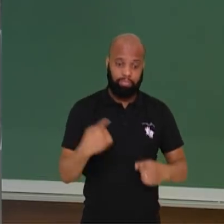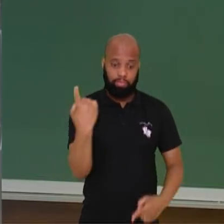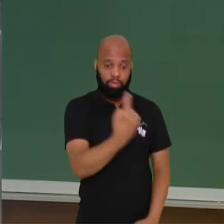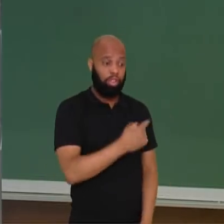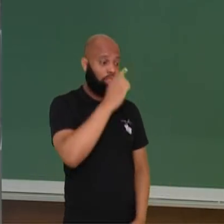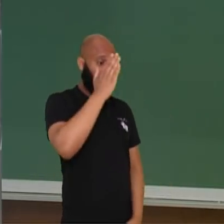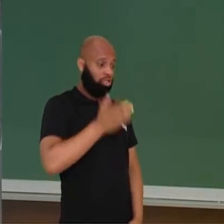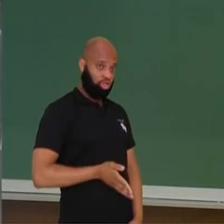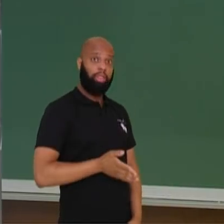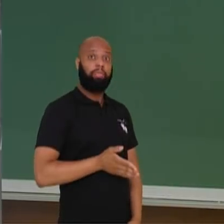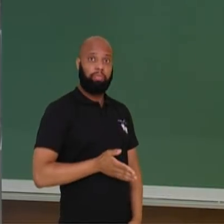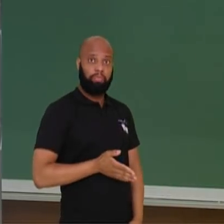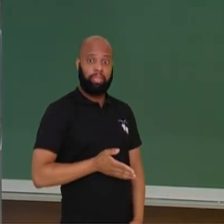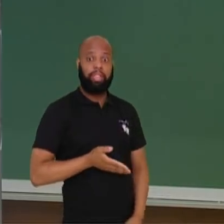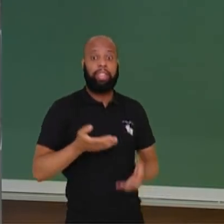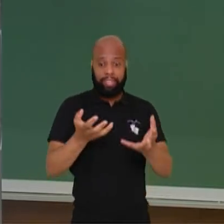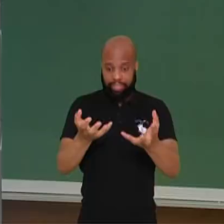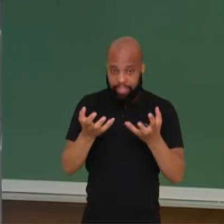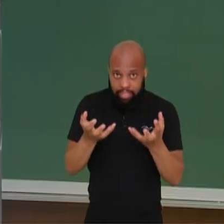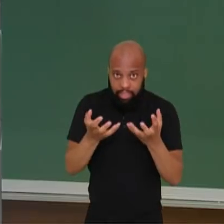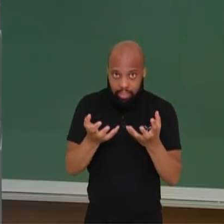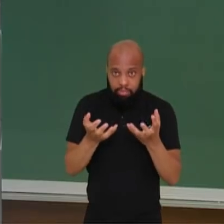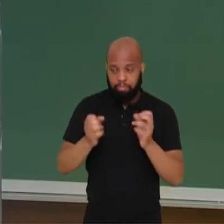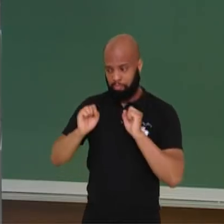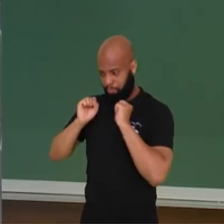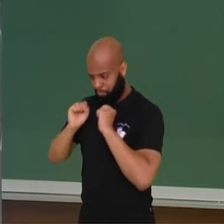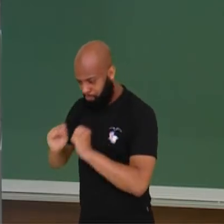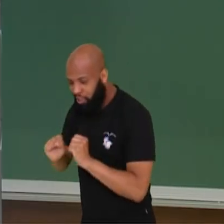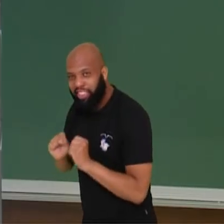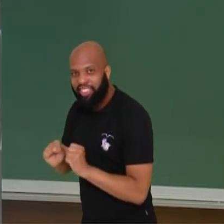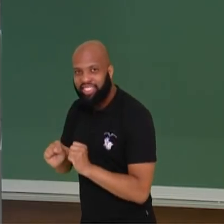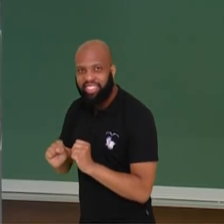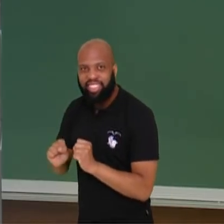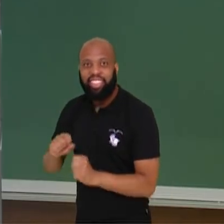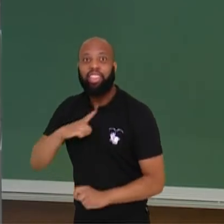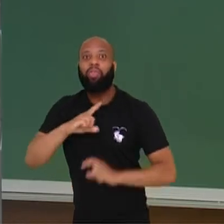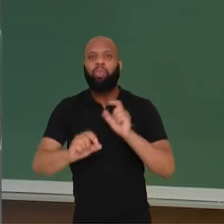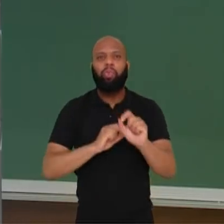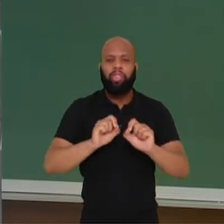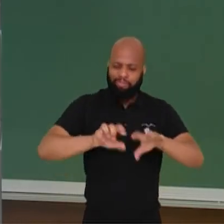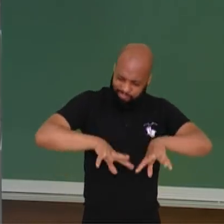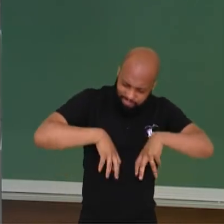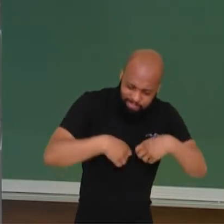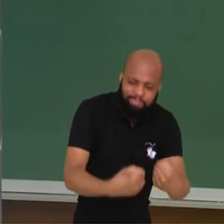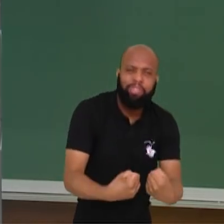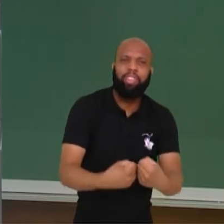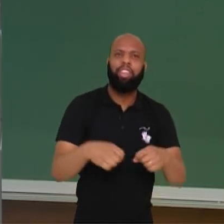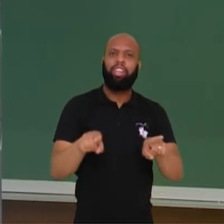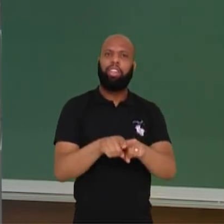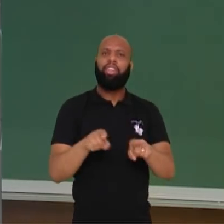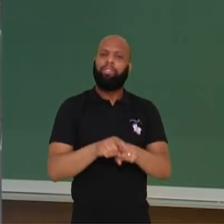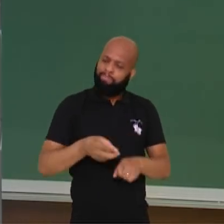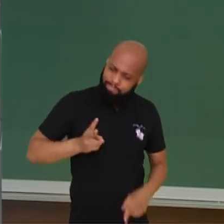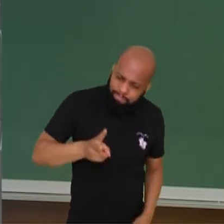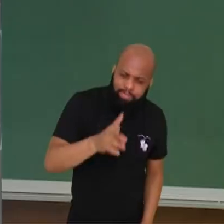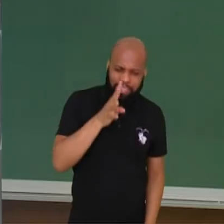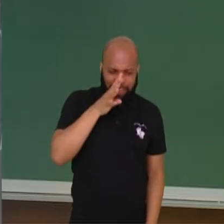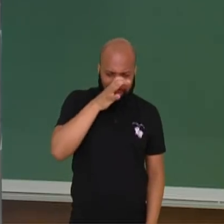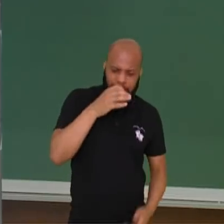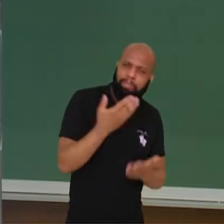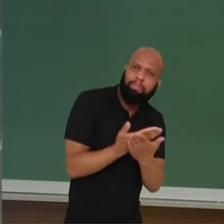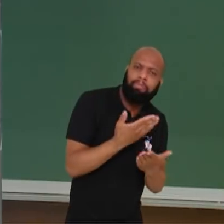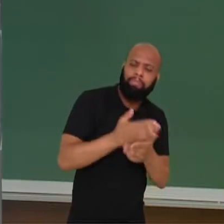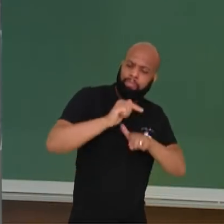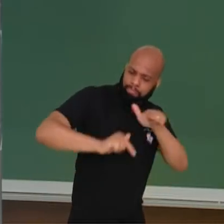e aquilo que devemos, que queremos, que podemos ser, está esforço, dedicação,